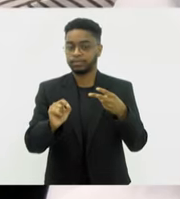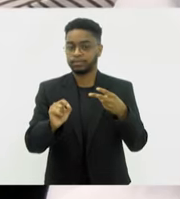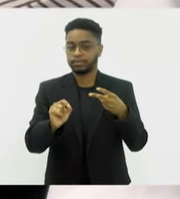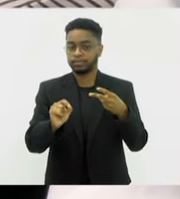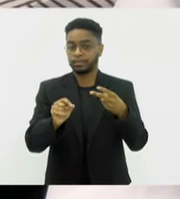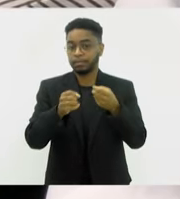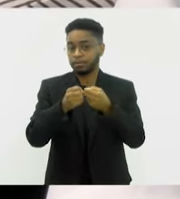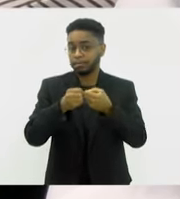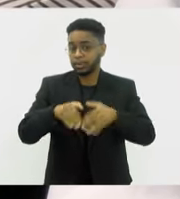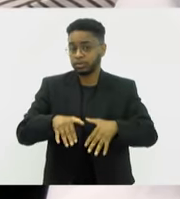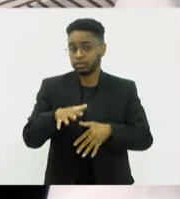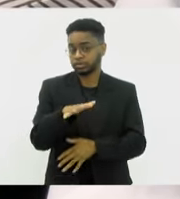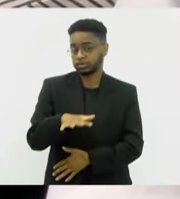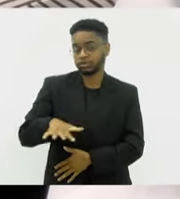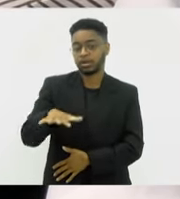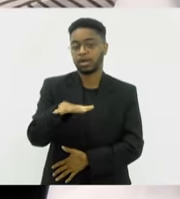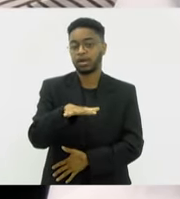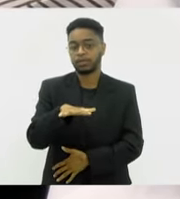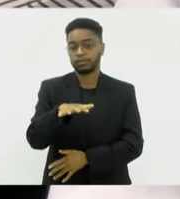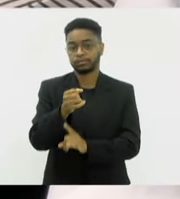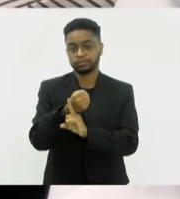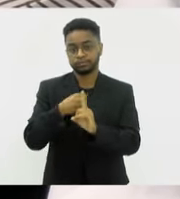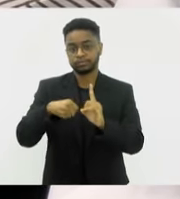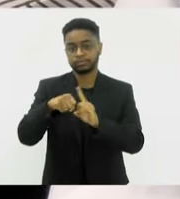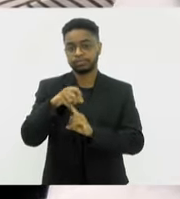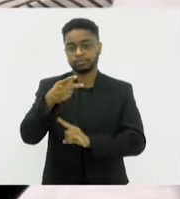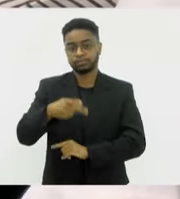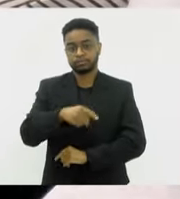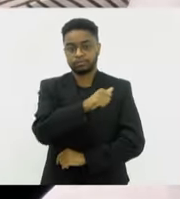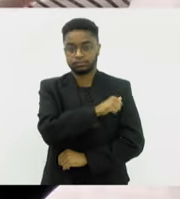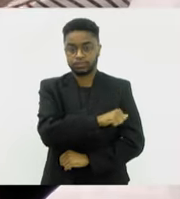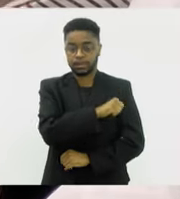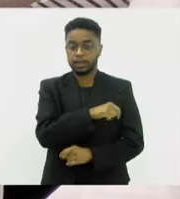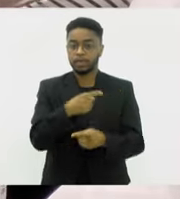de forma geral, toda a sociedade do Estado do Rio de Janeiro, que a